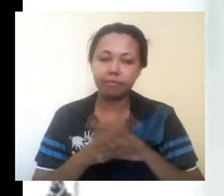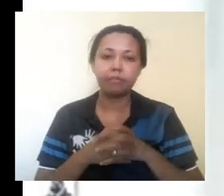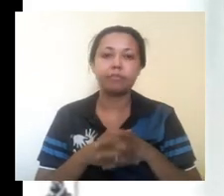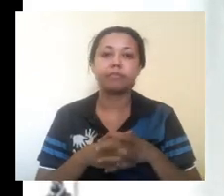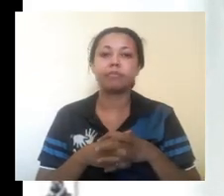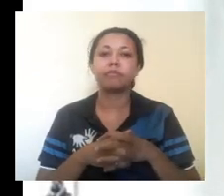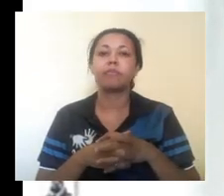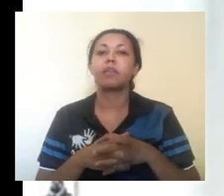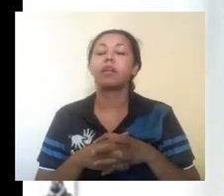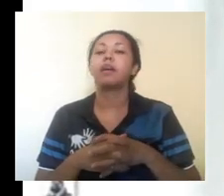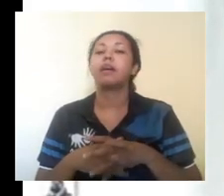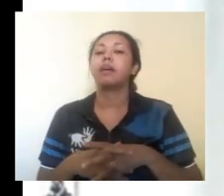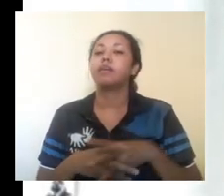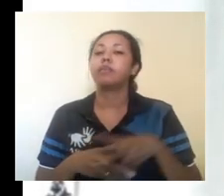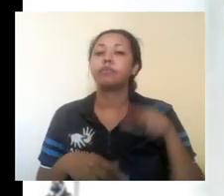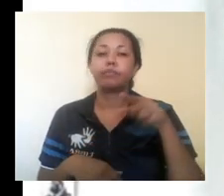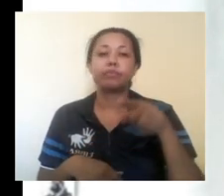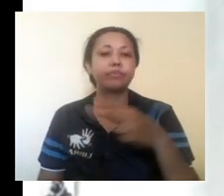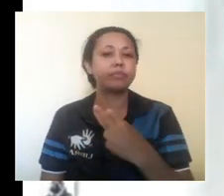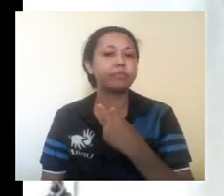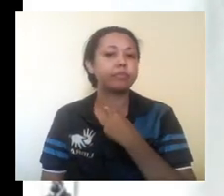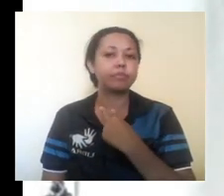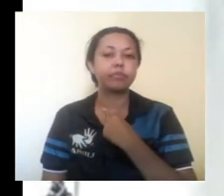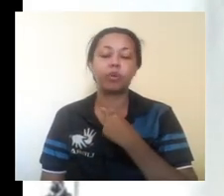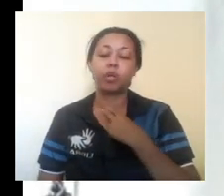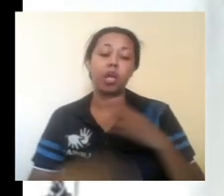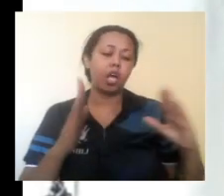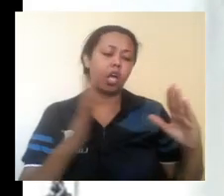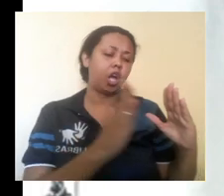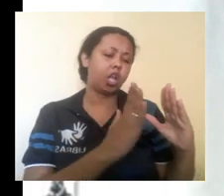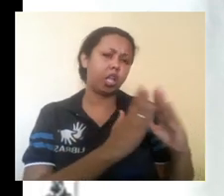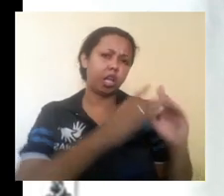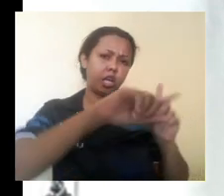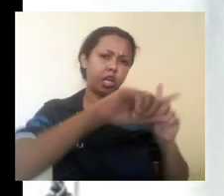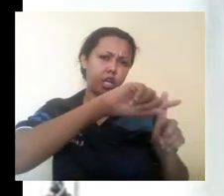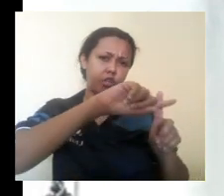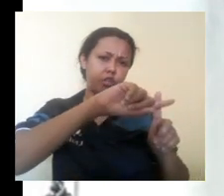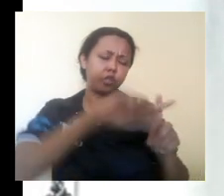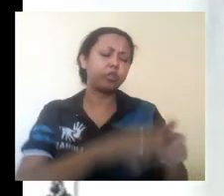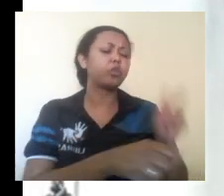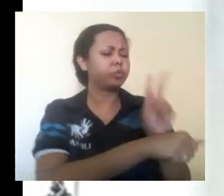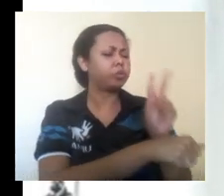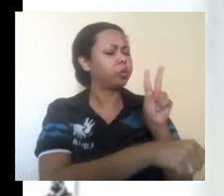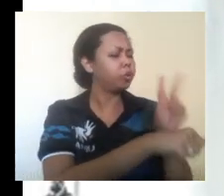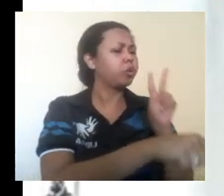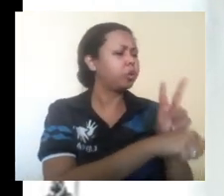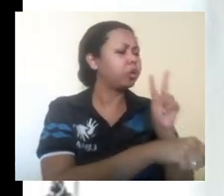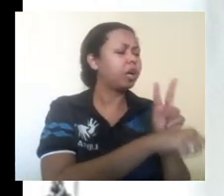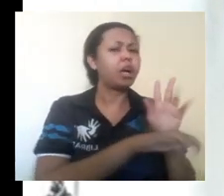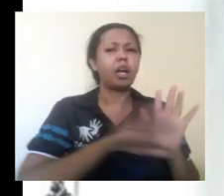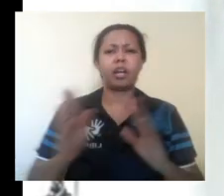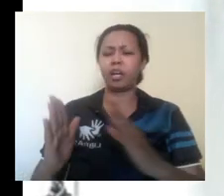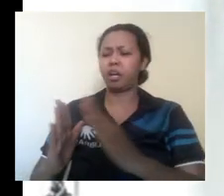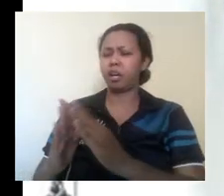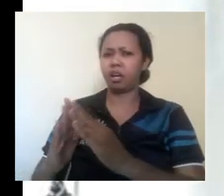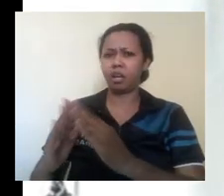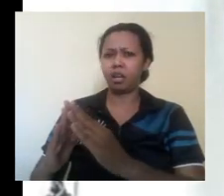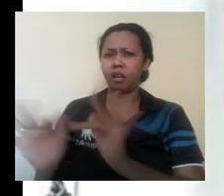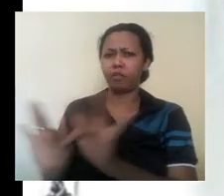tenho um ministério na igreja e eu vou negligenciar hoje, por exemplo, antes de fazer esse estudo, né? Eu